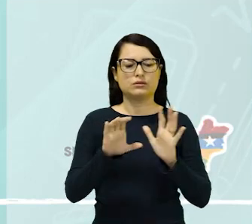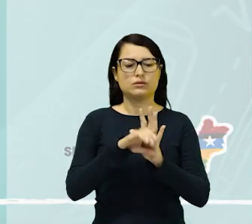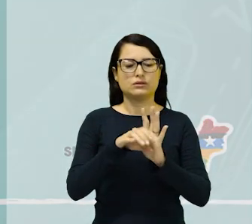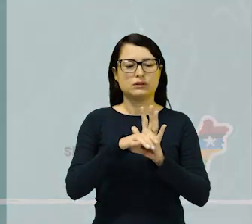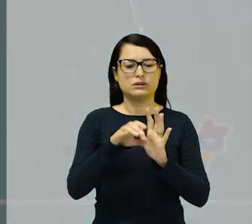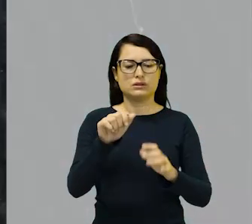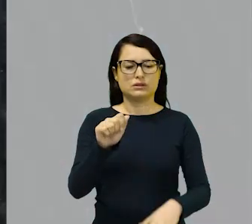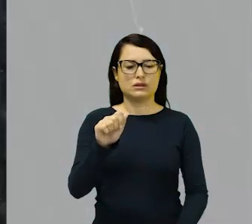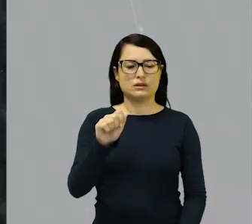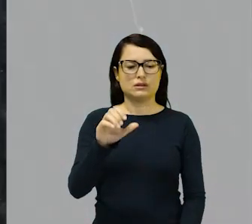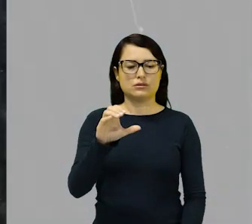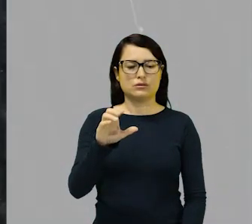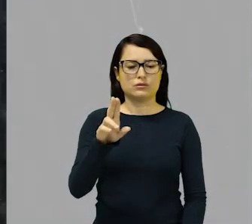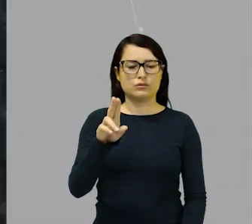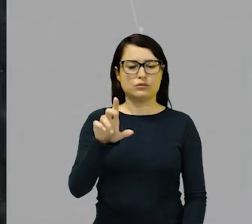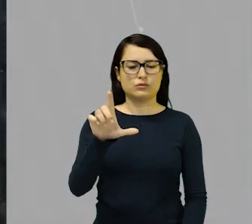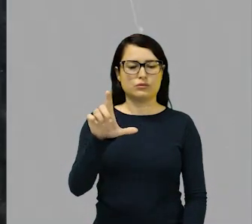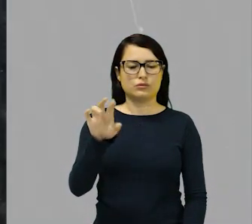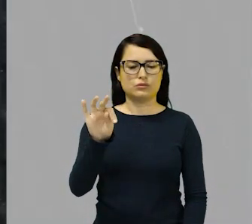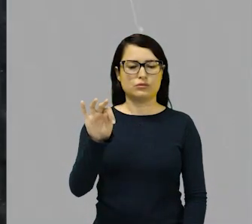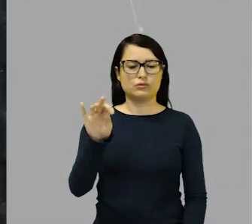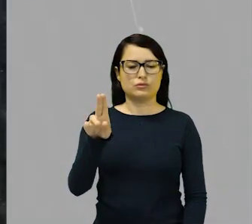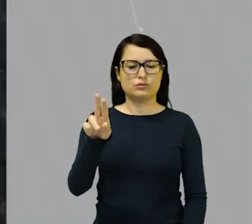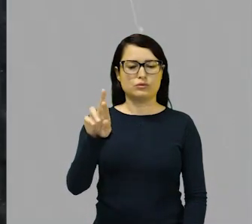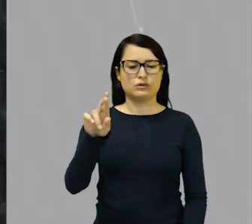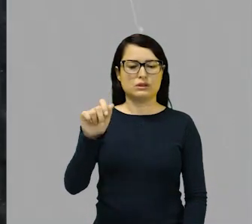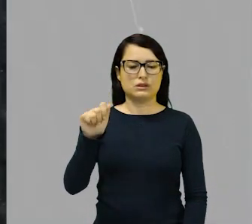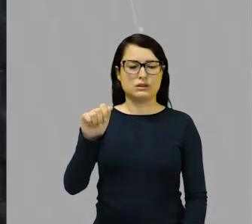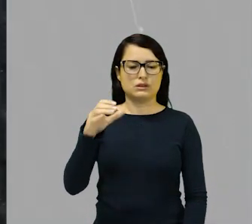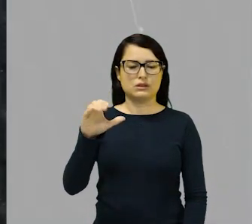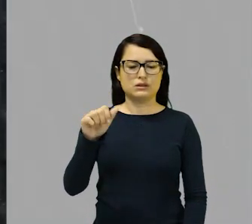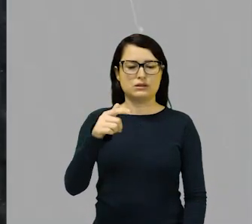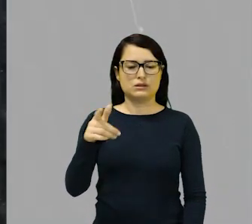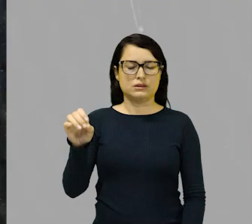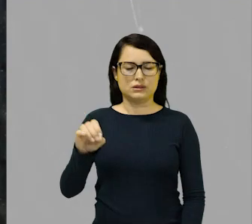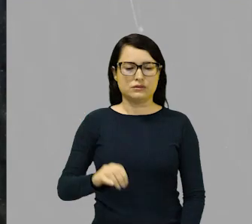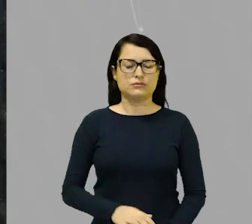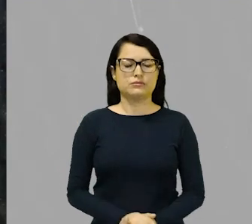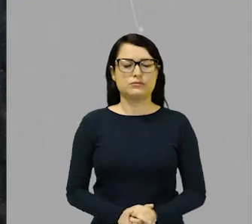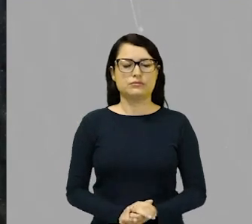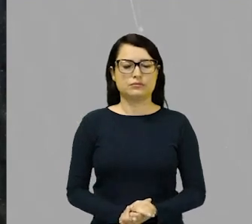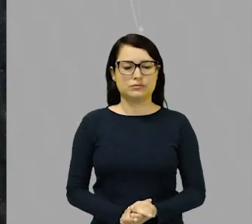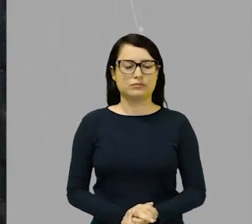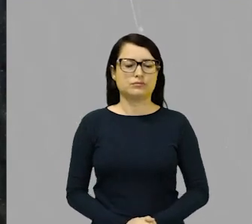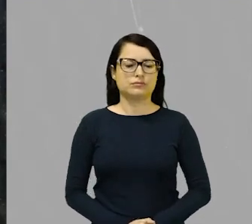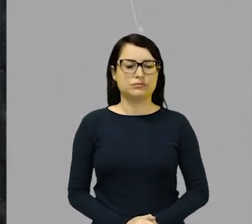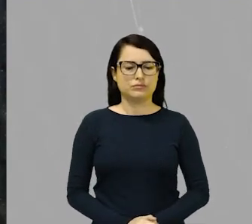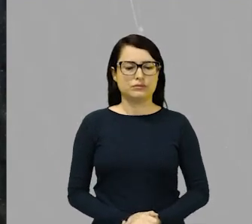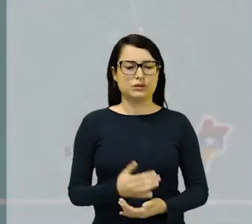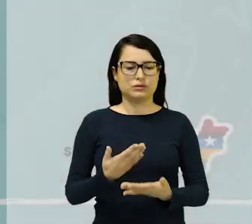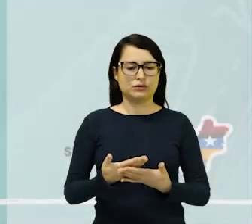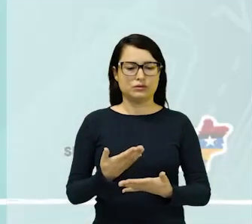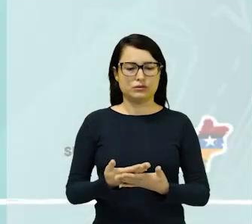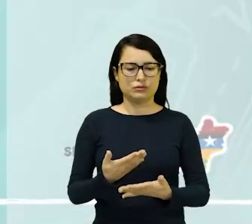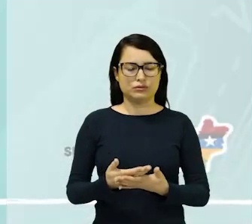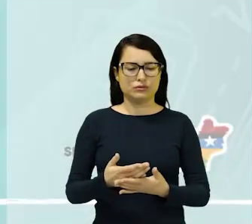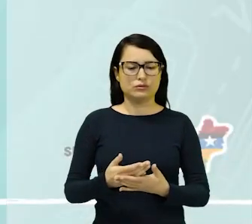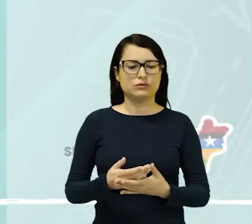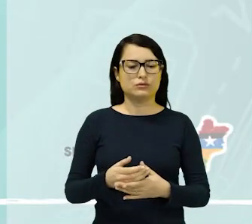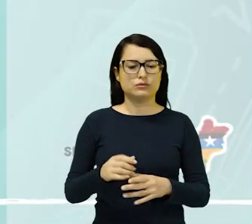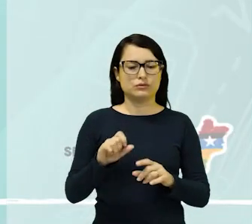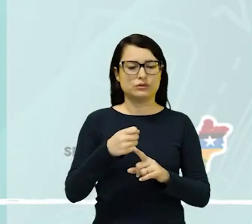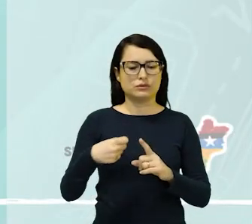de aculturação, muito presente nos estudos sociológicos e também antropológicos. E para